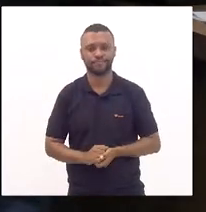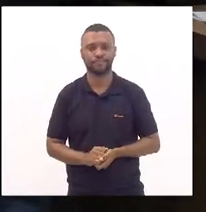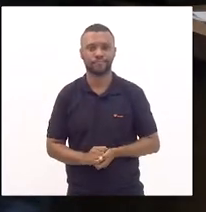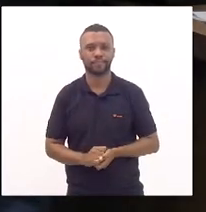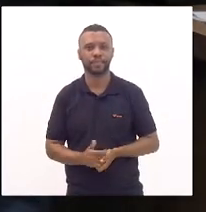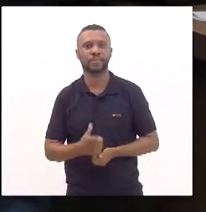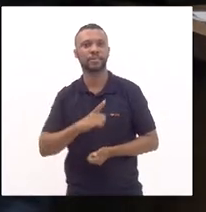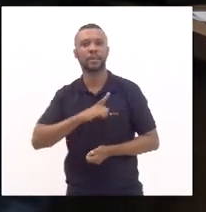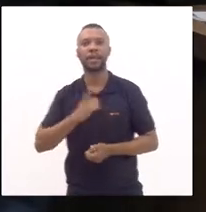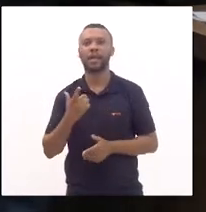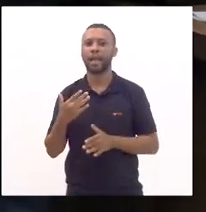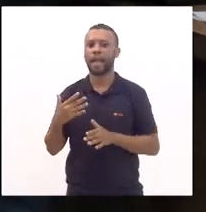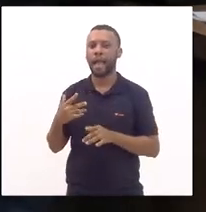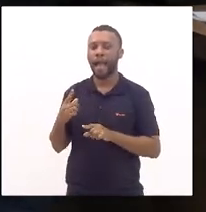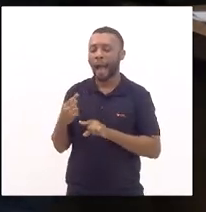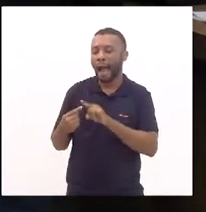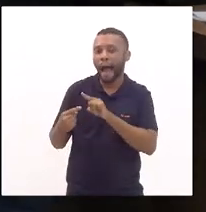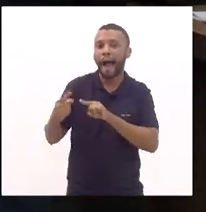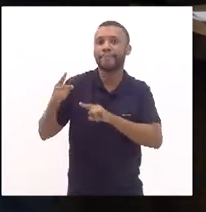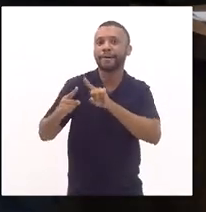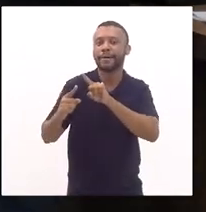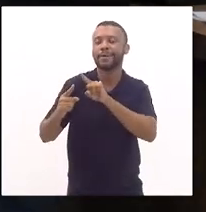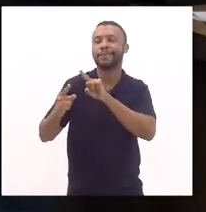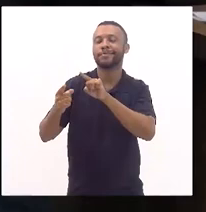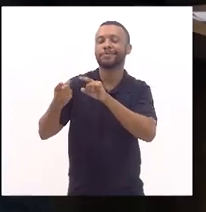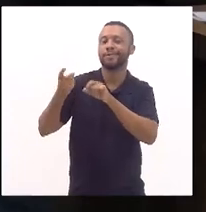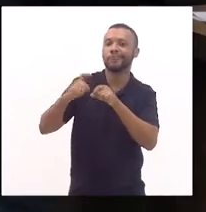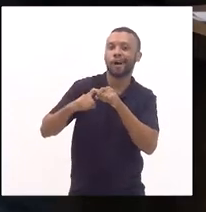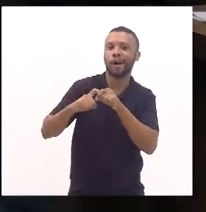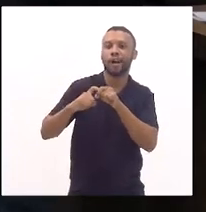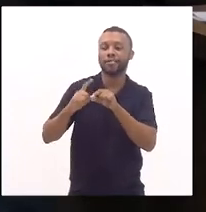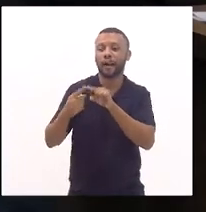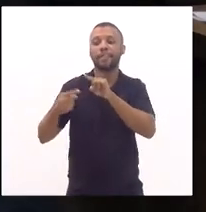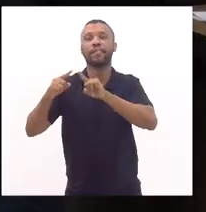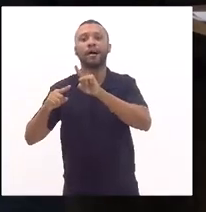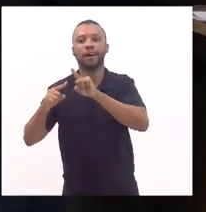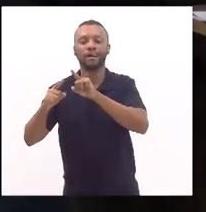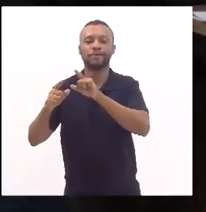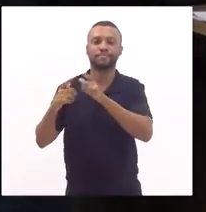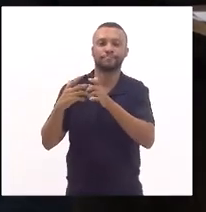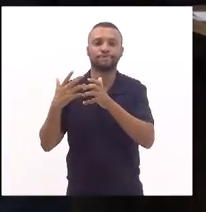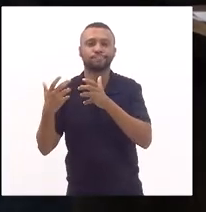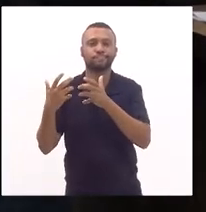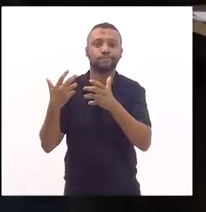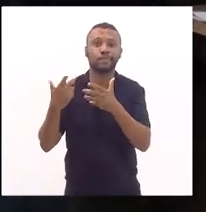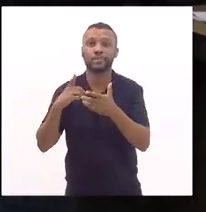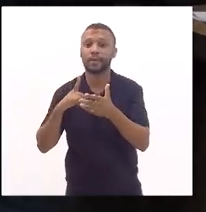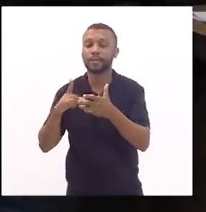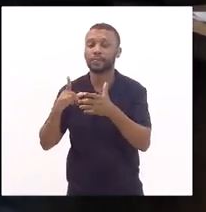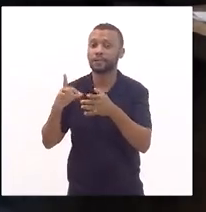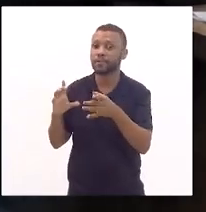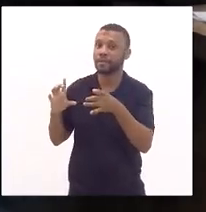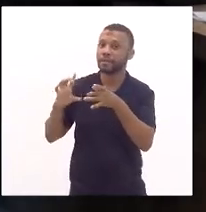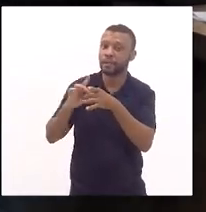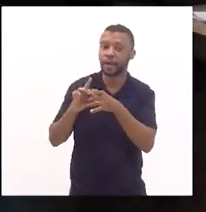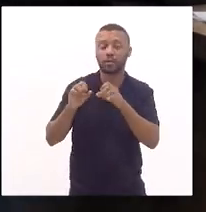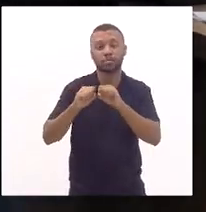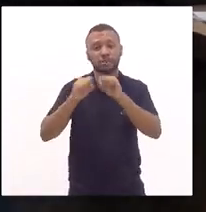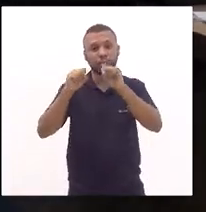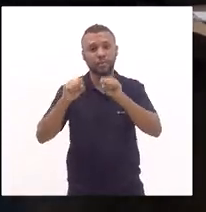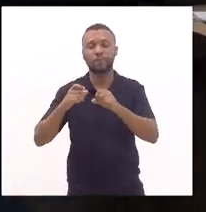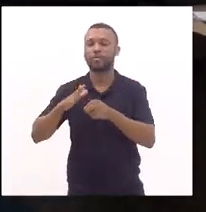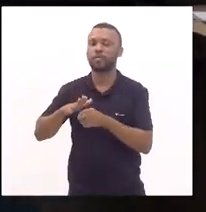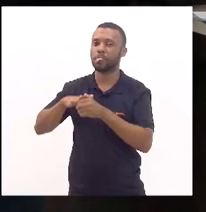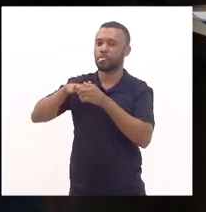acolá avanços e recuos, inclusive atualmente vivendo sobre um sistema de repressão,